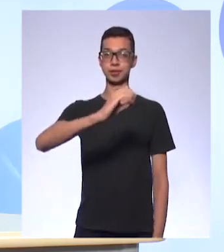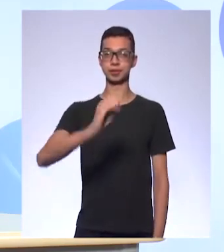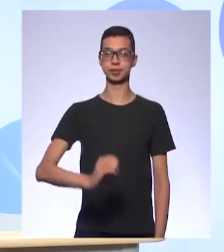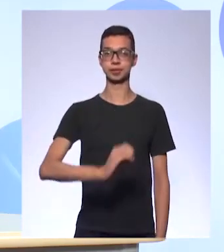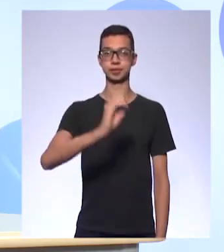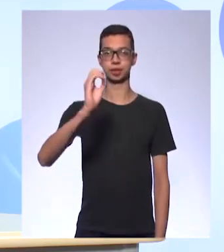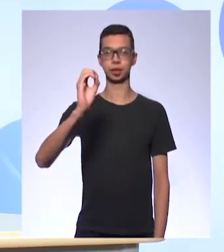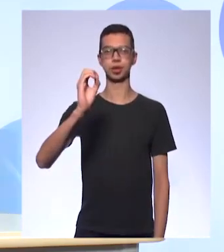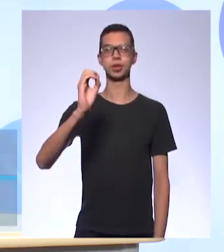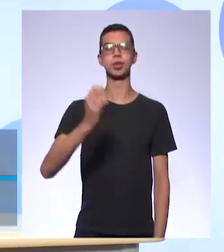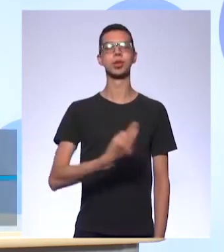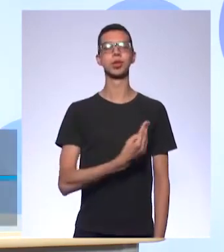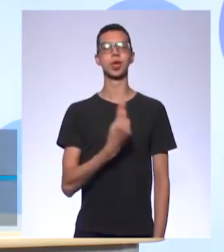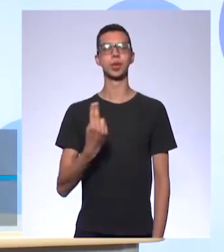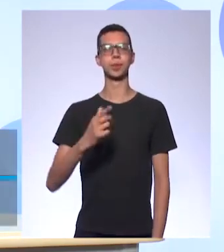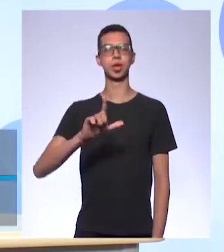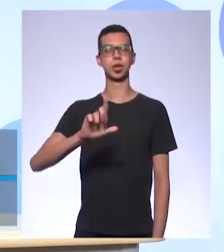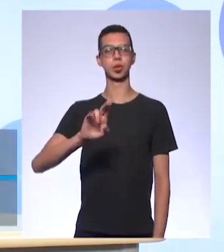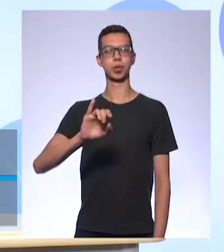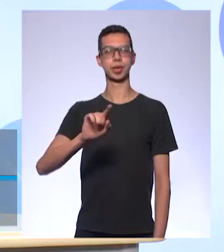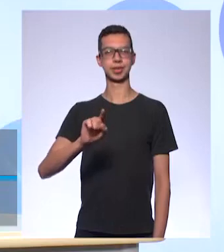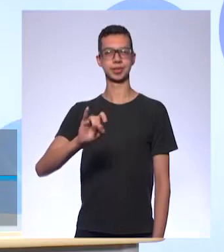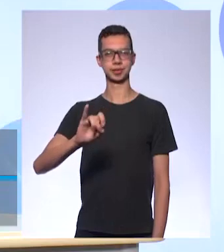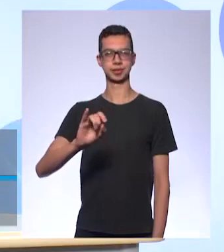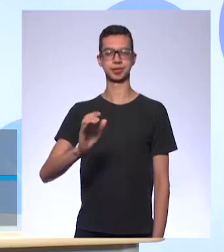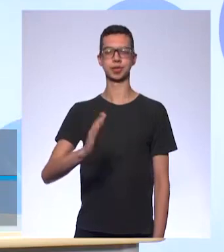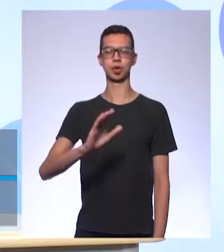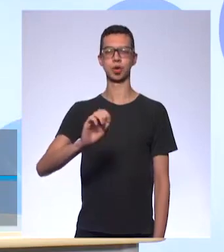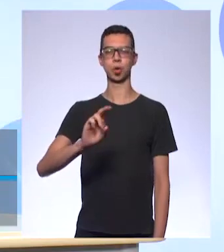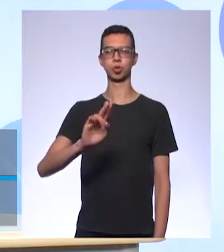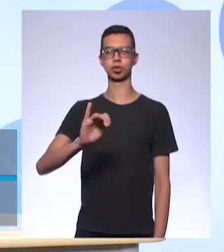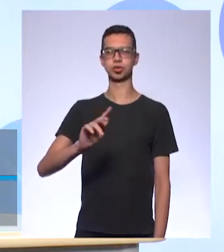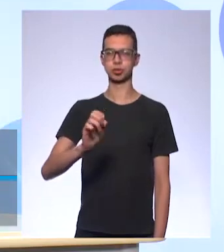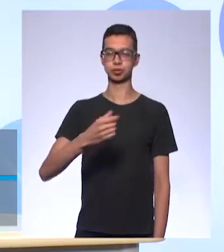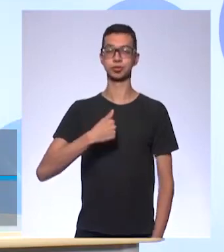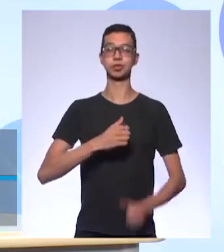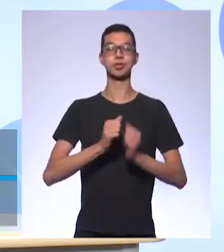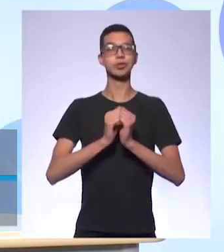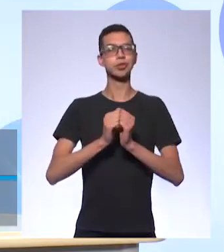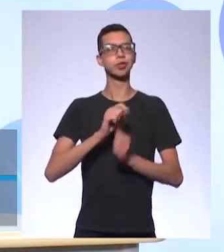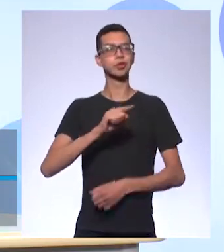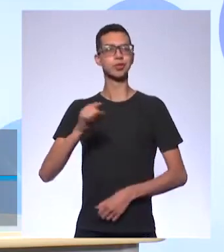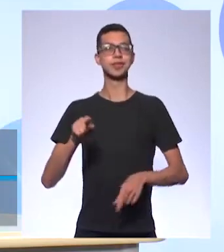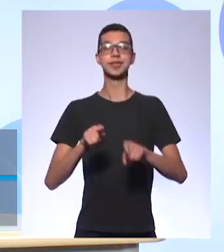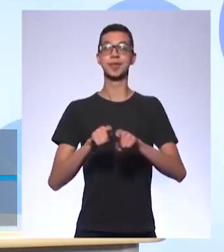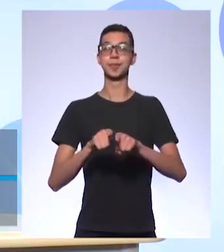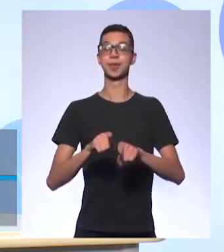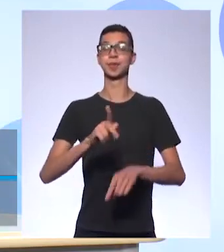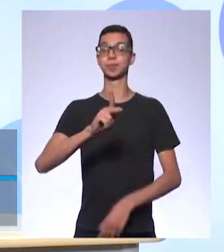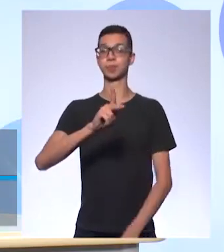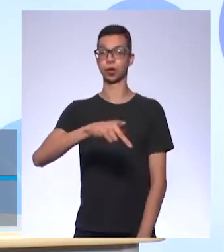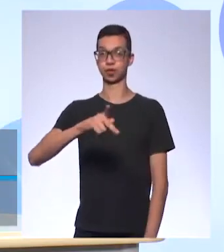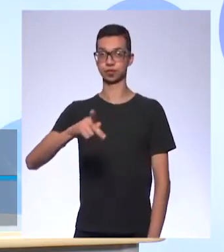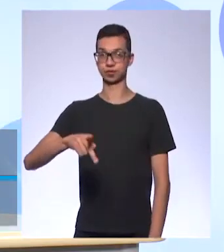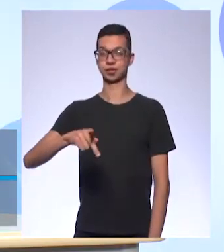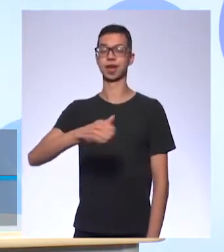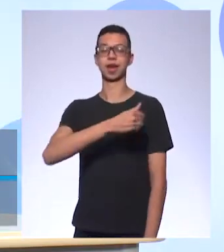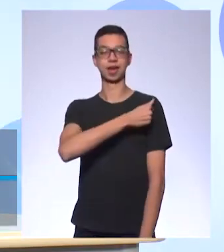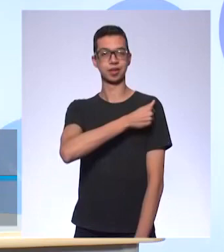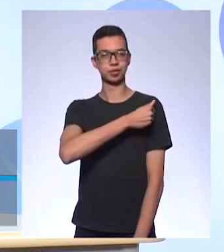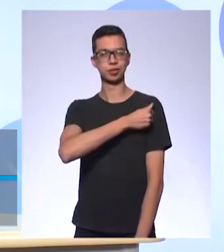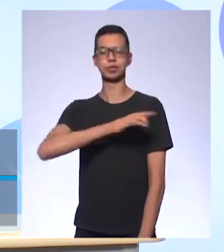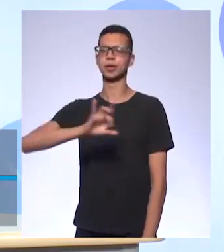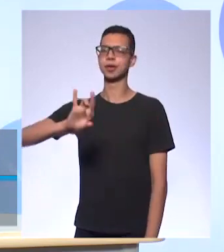sou a professora Luíse Coutinho e estarei junto com vocês, estudantes e professores da rede, participando das